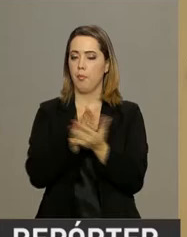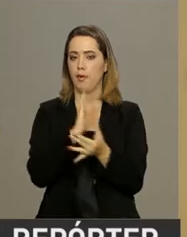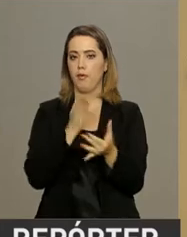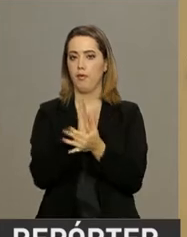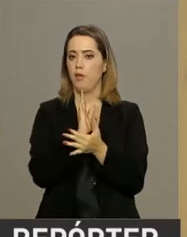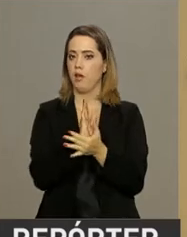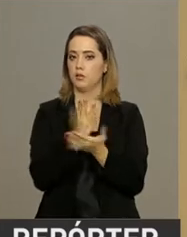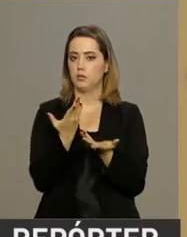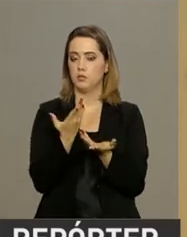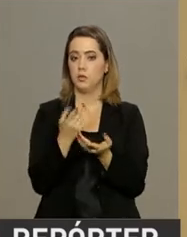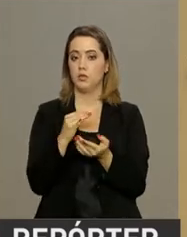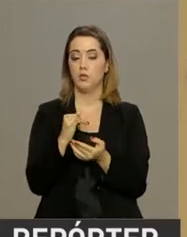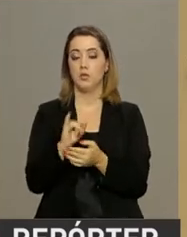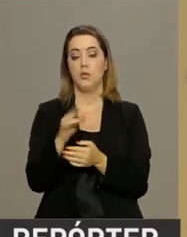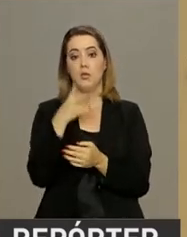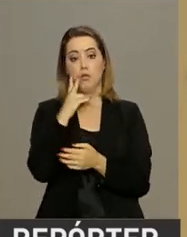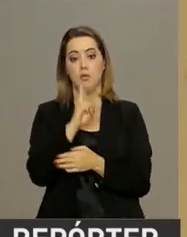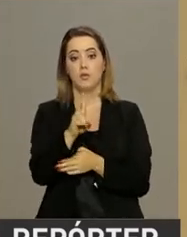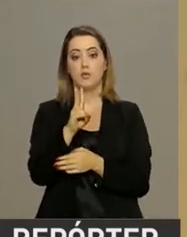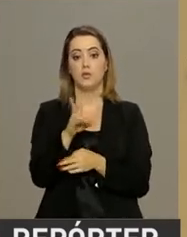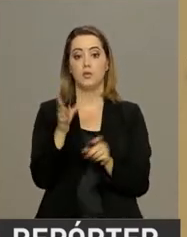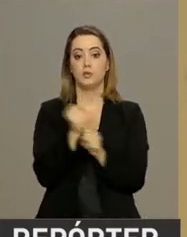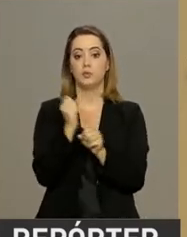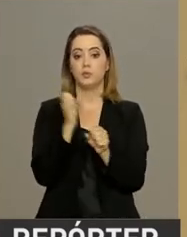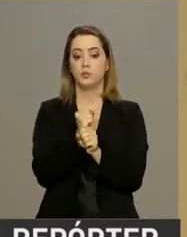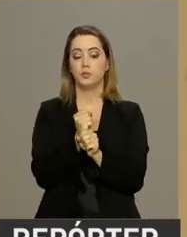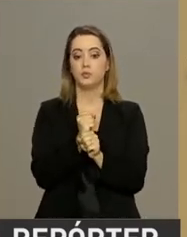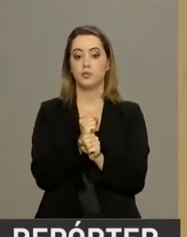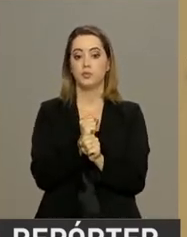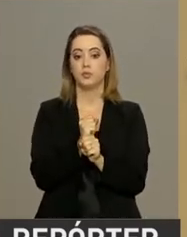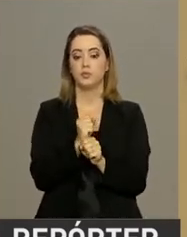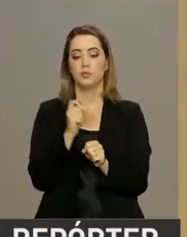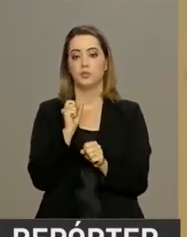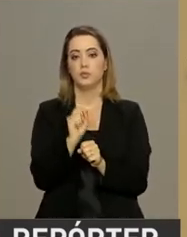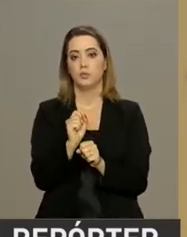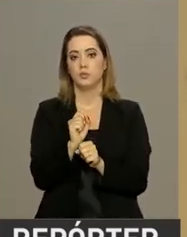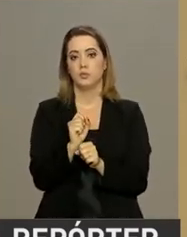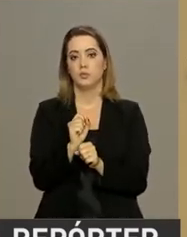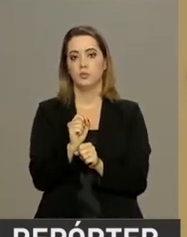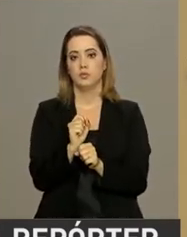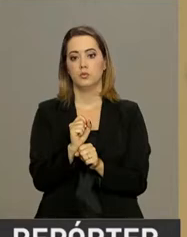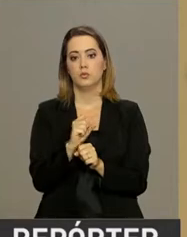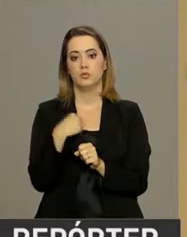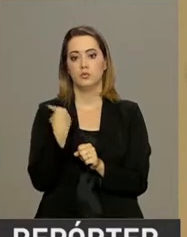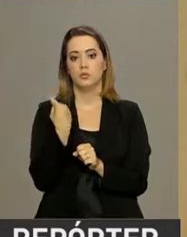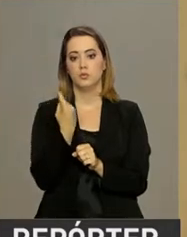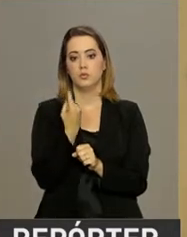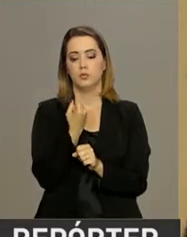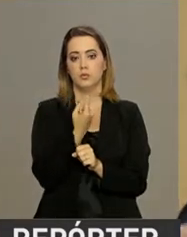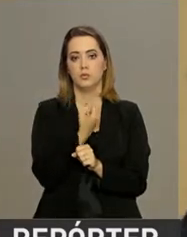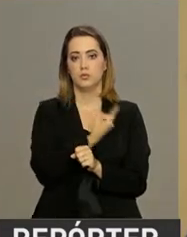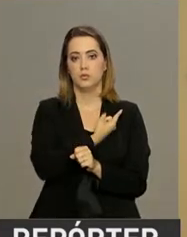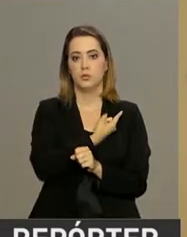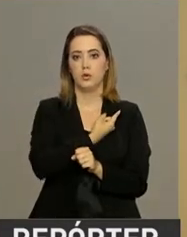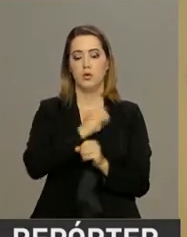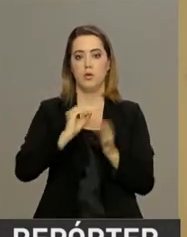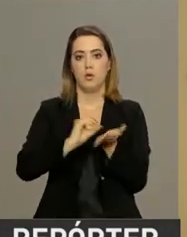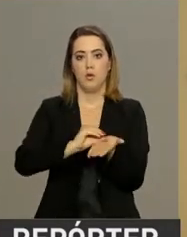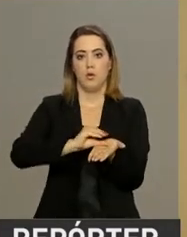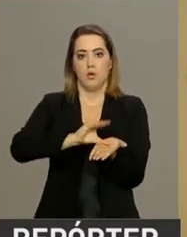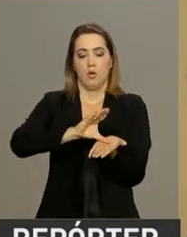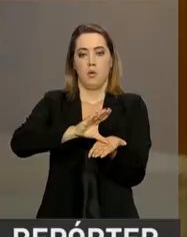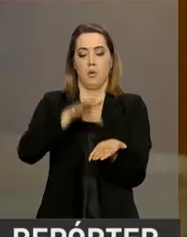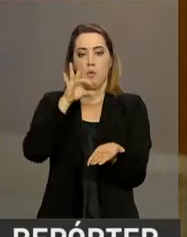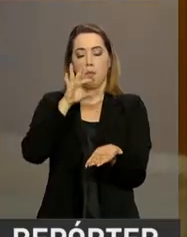ao fazê-lo, podem examinar o orçamento, né? Ao fazê-lo, nós aumentamos as verbas para a saúde e